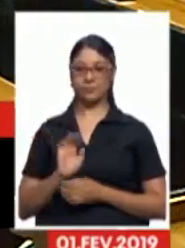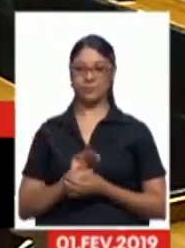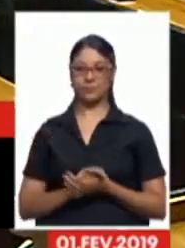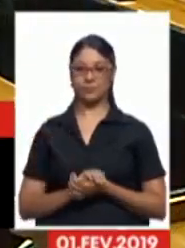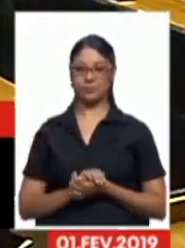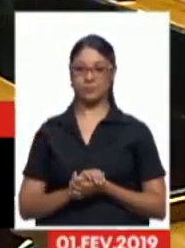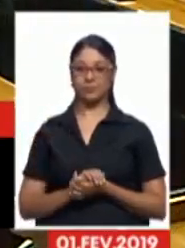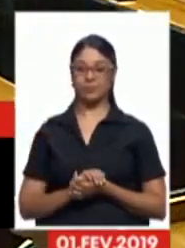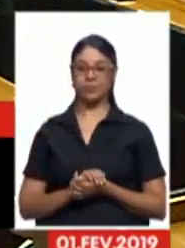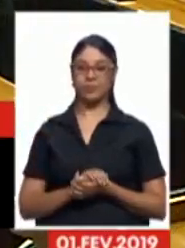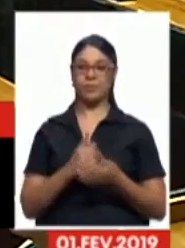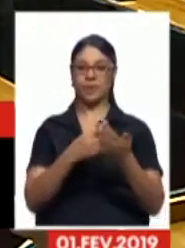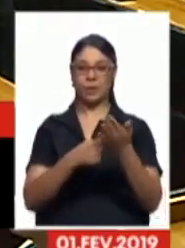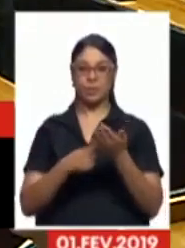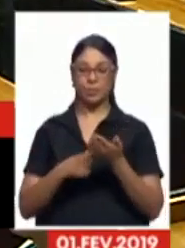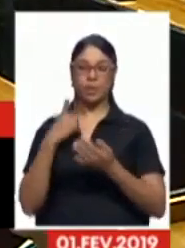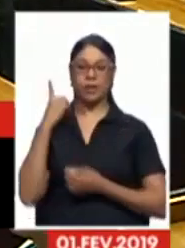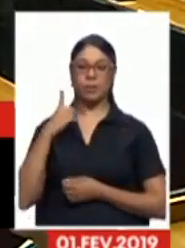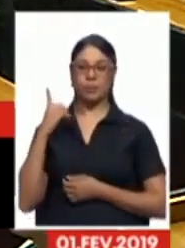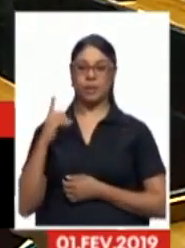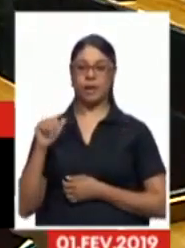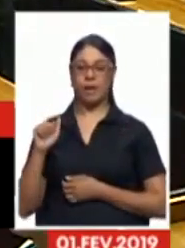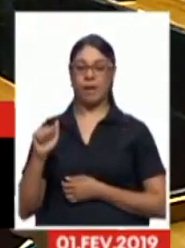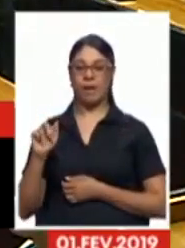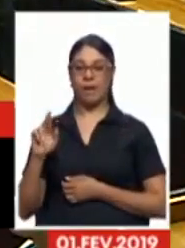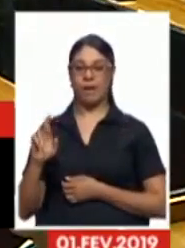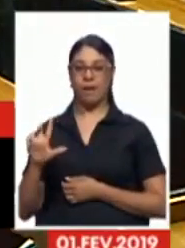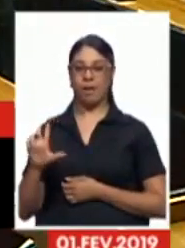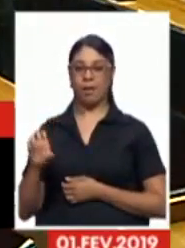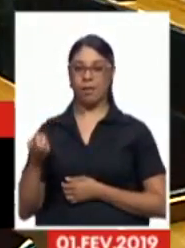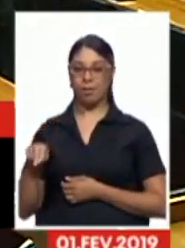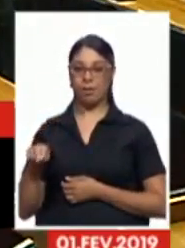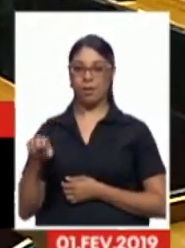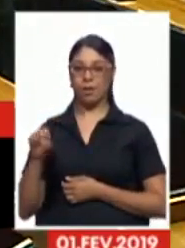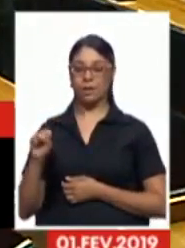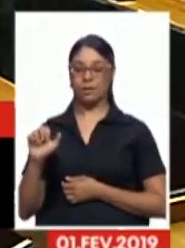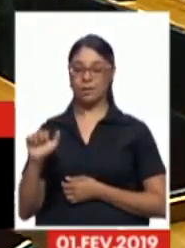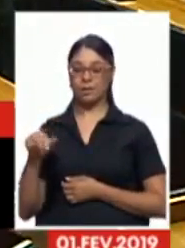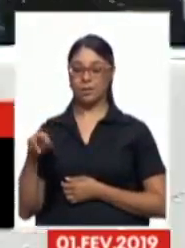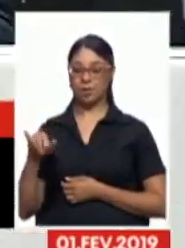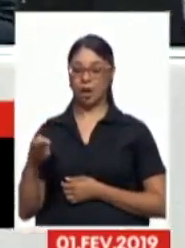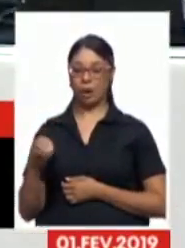Convido o deputado Arley Santiago a comparecer à mesa.